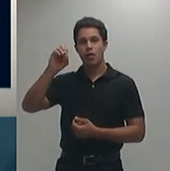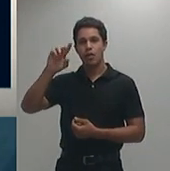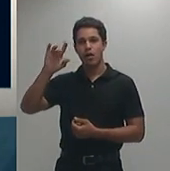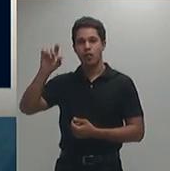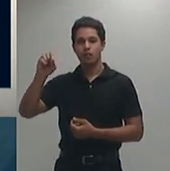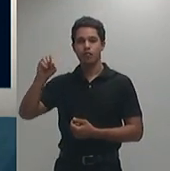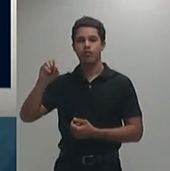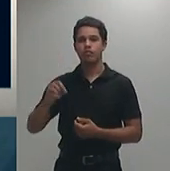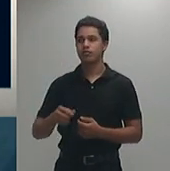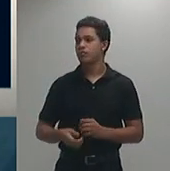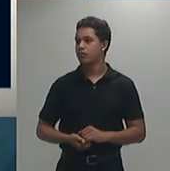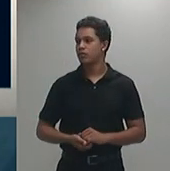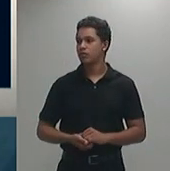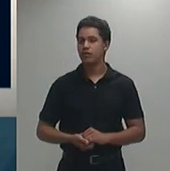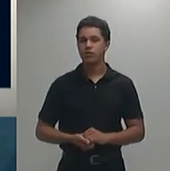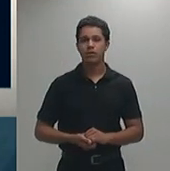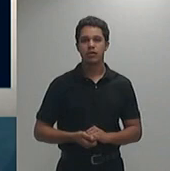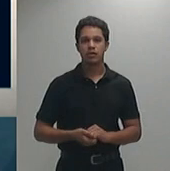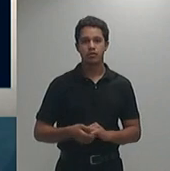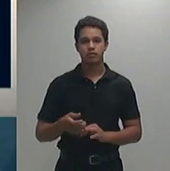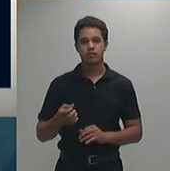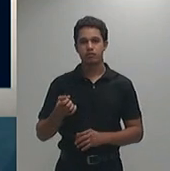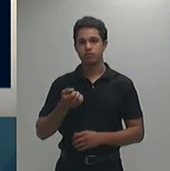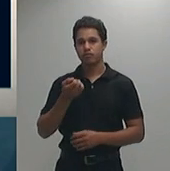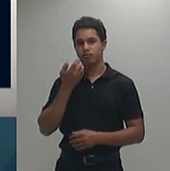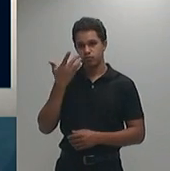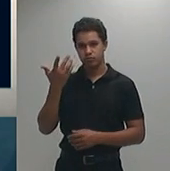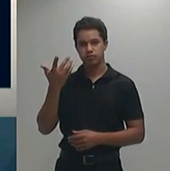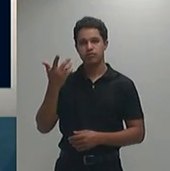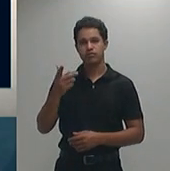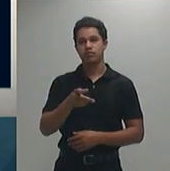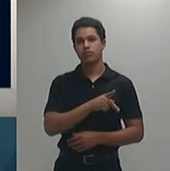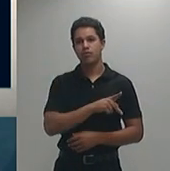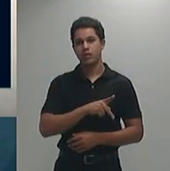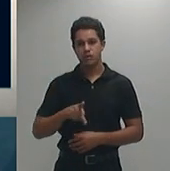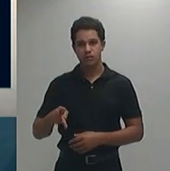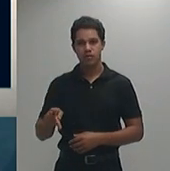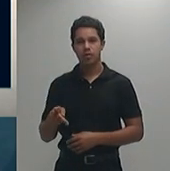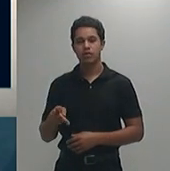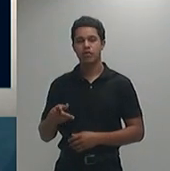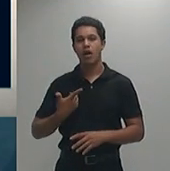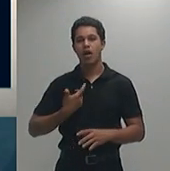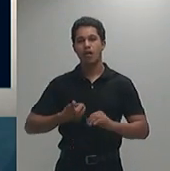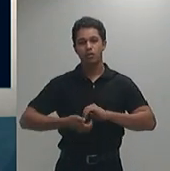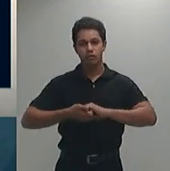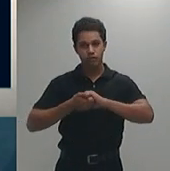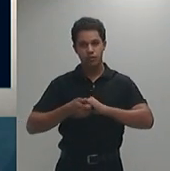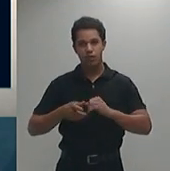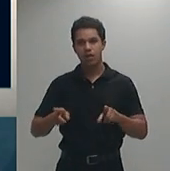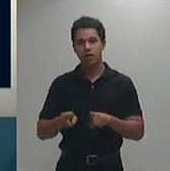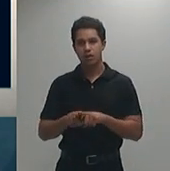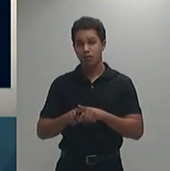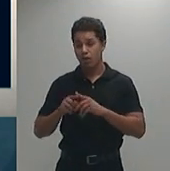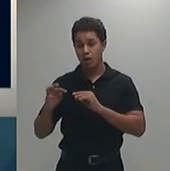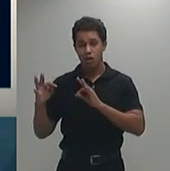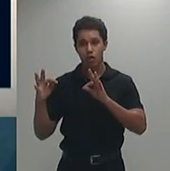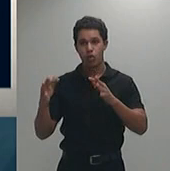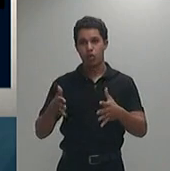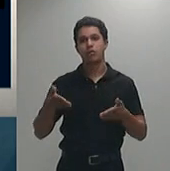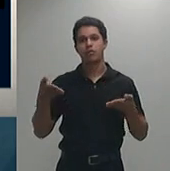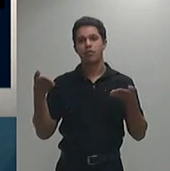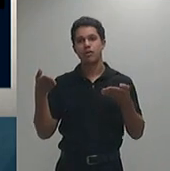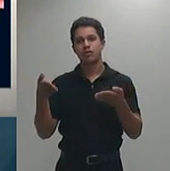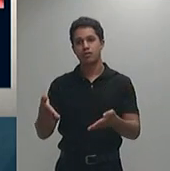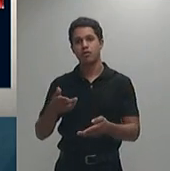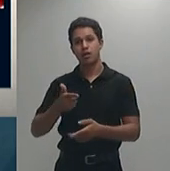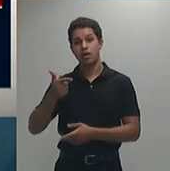o estimado Presidente complementando e também a todos os colegas integrantes da